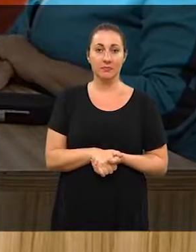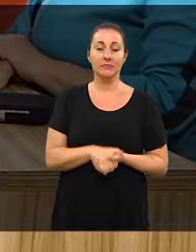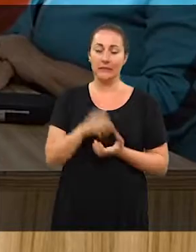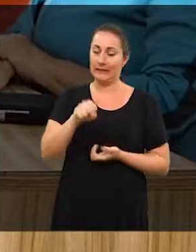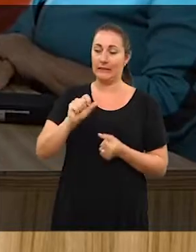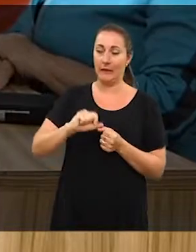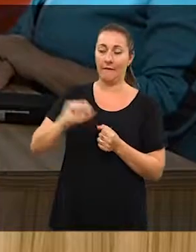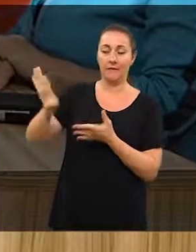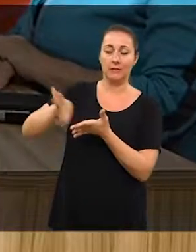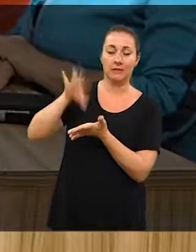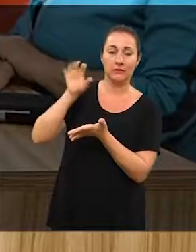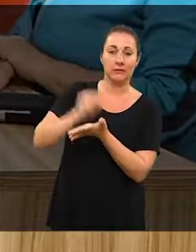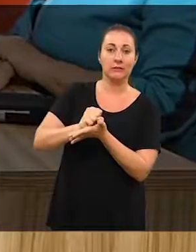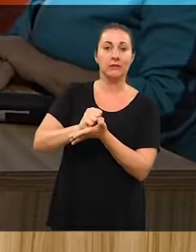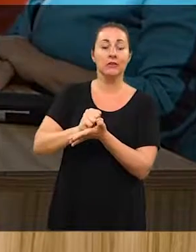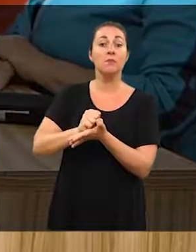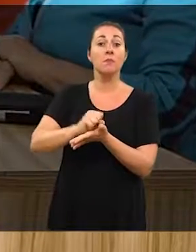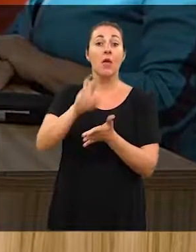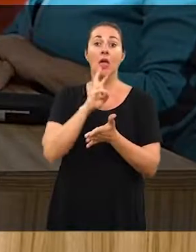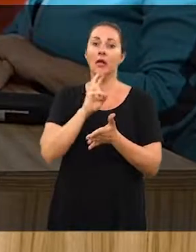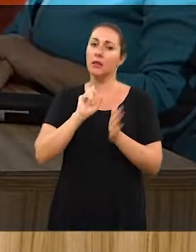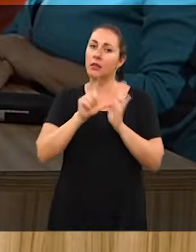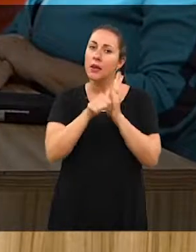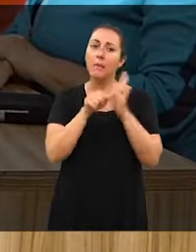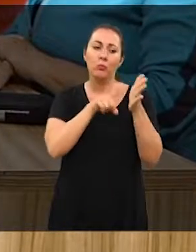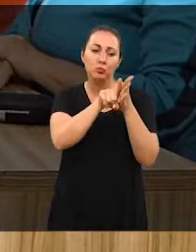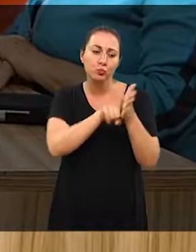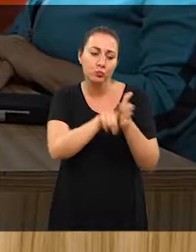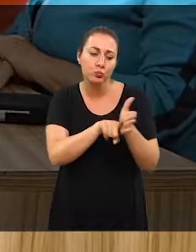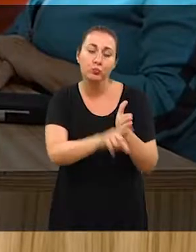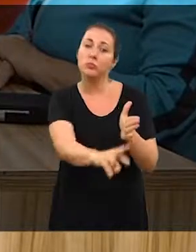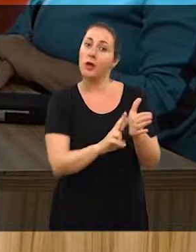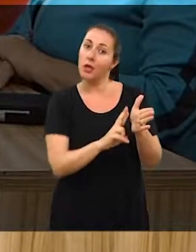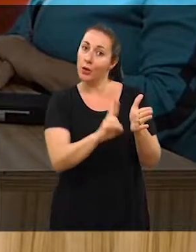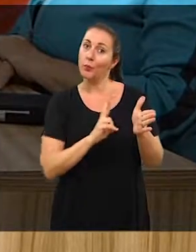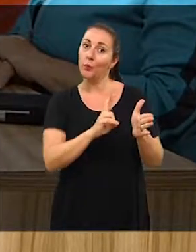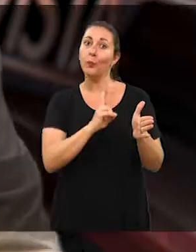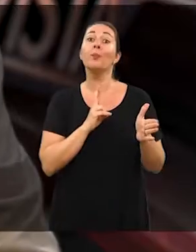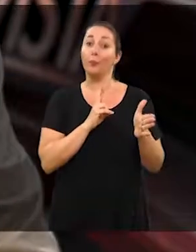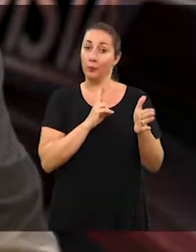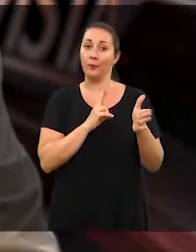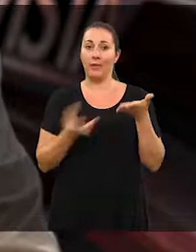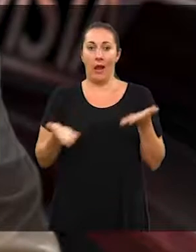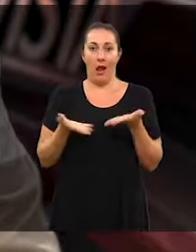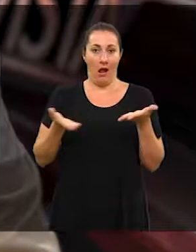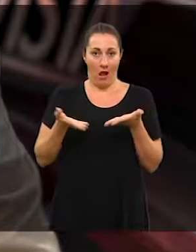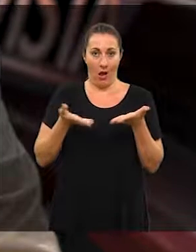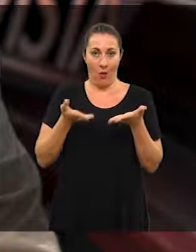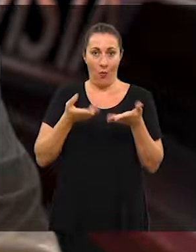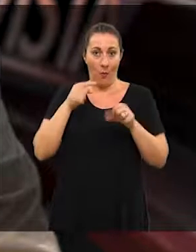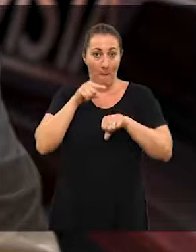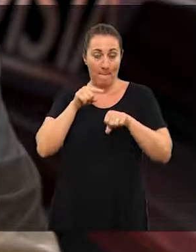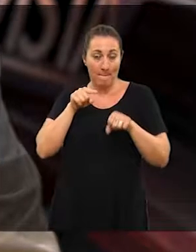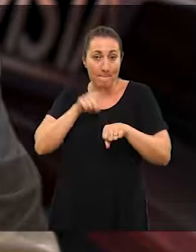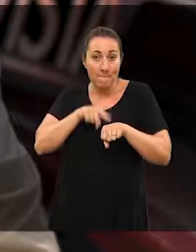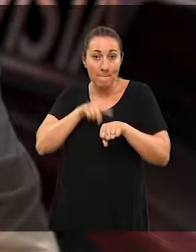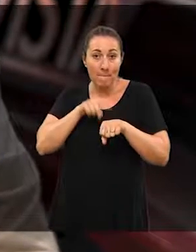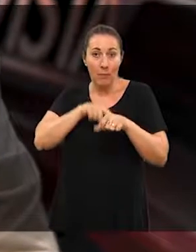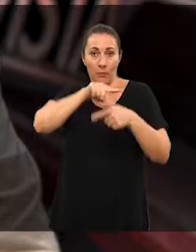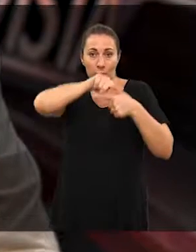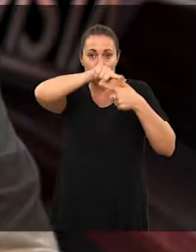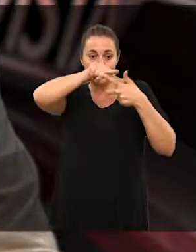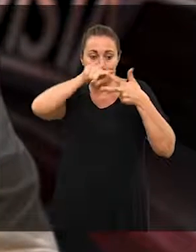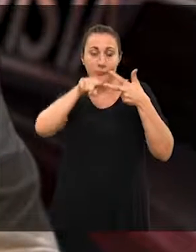adesão. O pessoal escreveu, respondeu o questionário e está participando. Uhum. Agora nós estamos na fase onde a RBS,